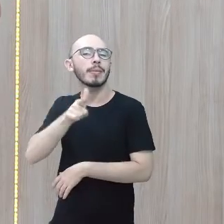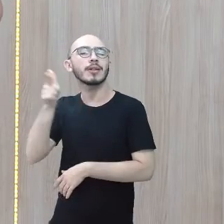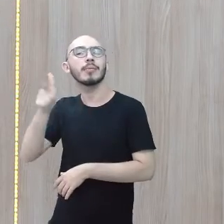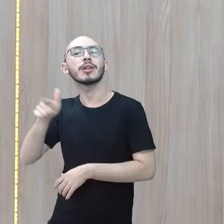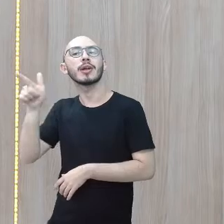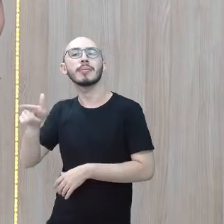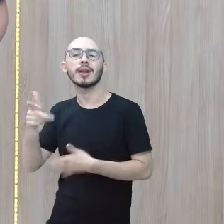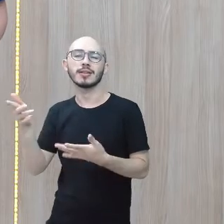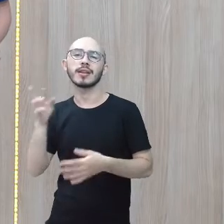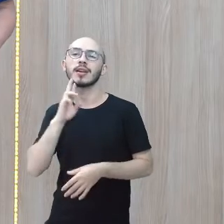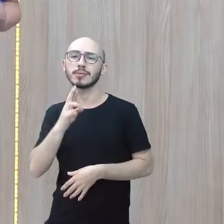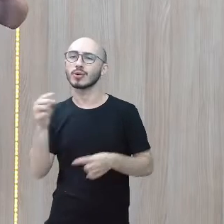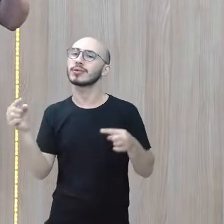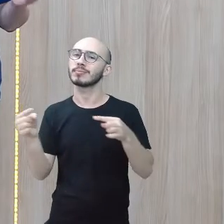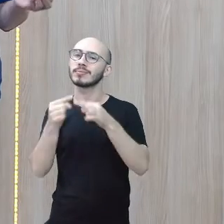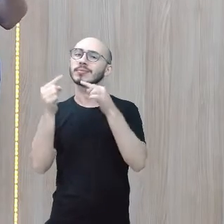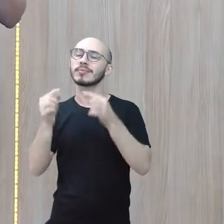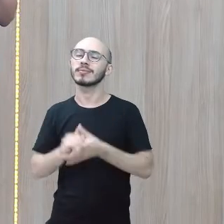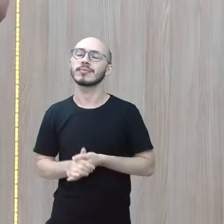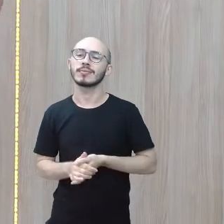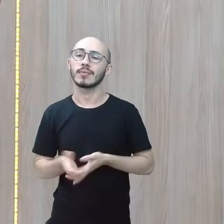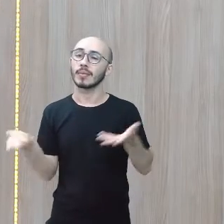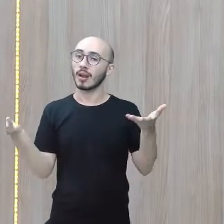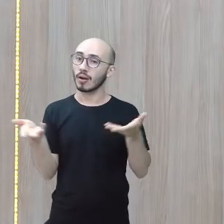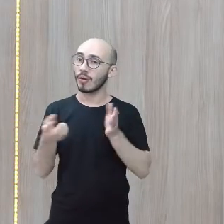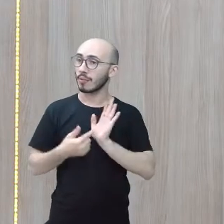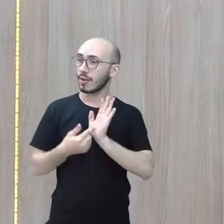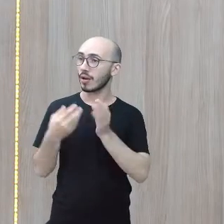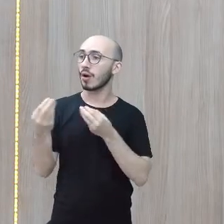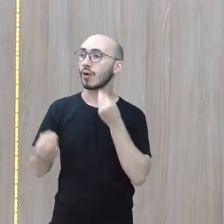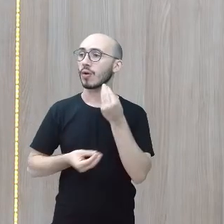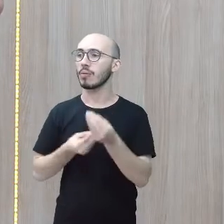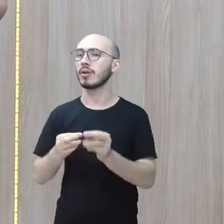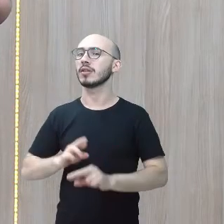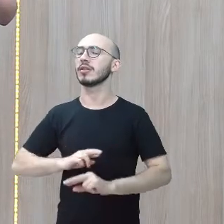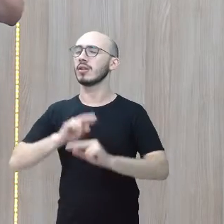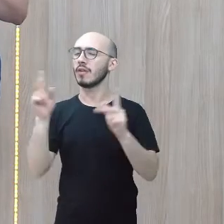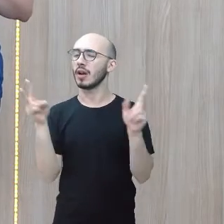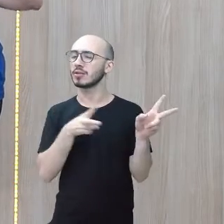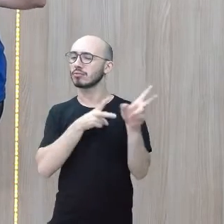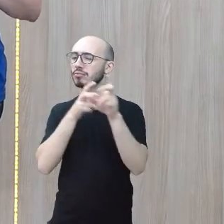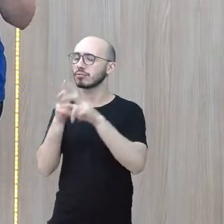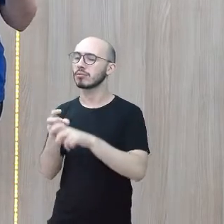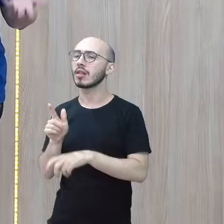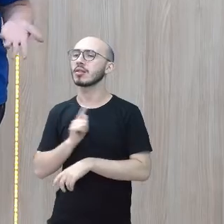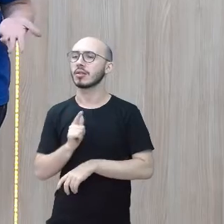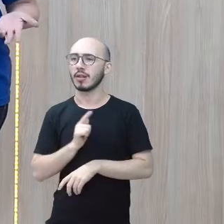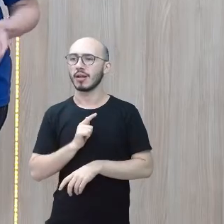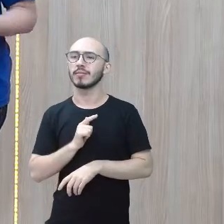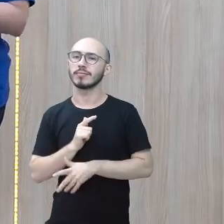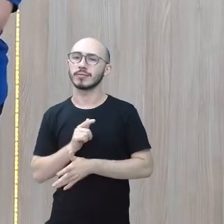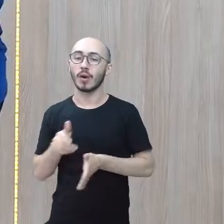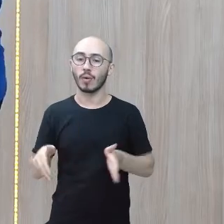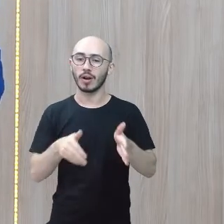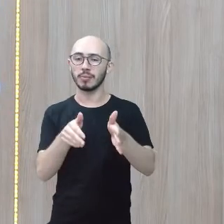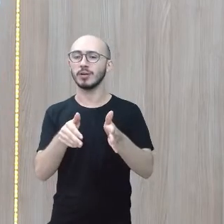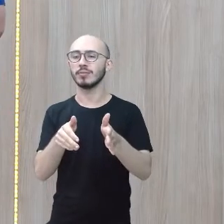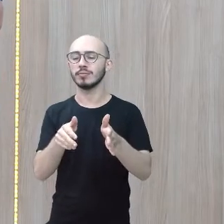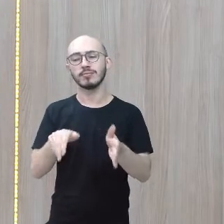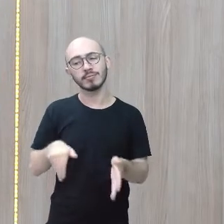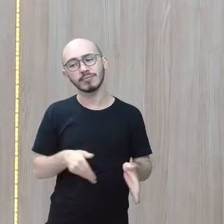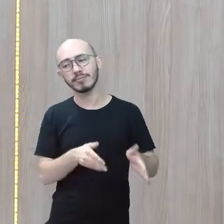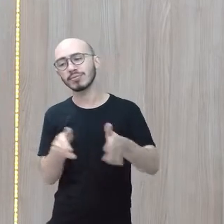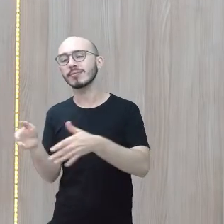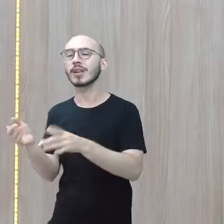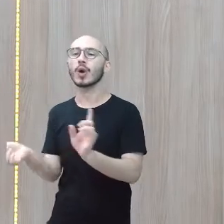que a resposta dê aquela. Então, a gente vai trazer uma diferença no olhar, né? A gente vai olhar o caminho contrário. Por isso que a gente vai